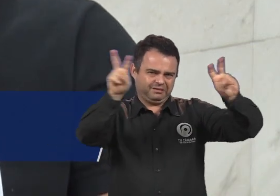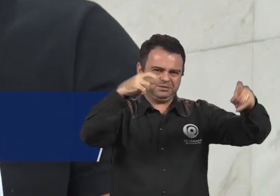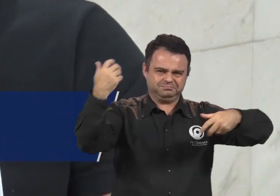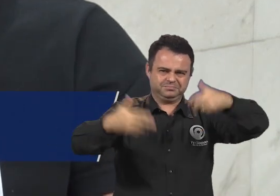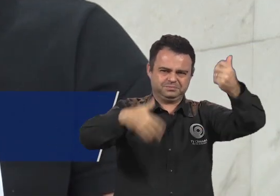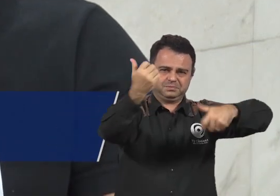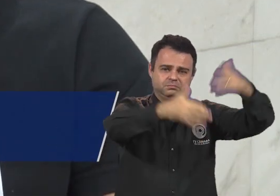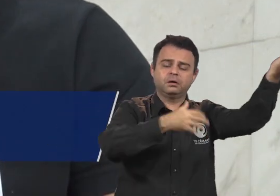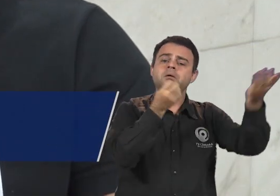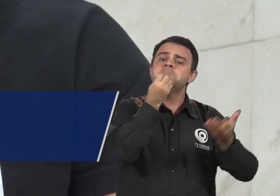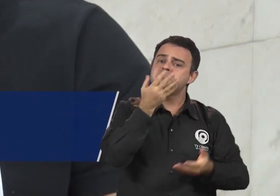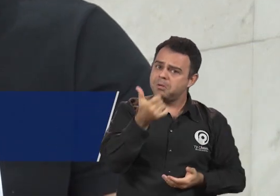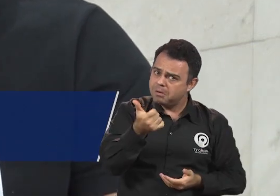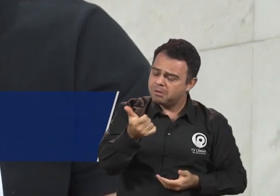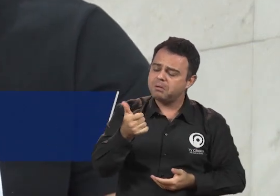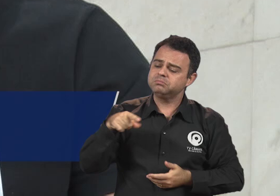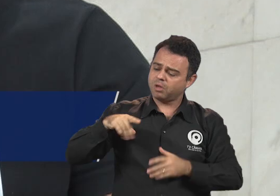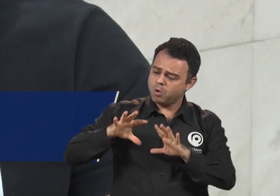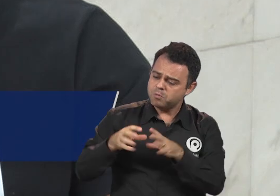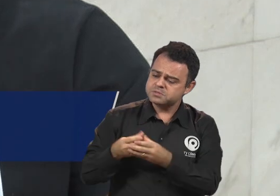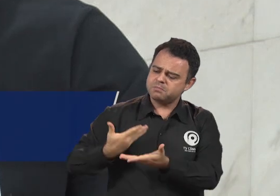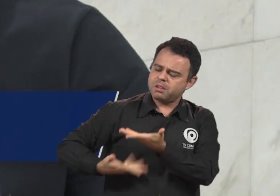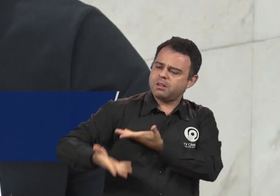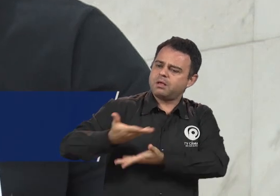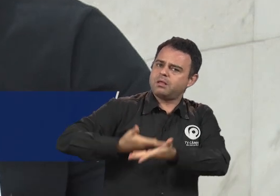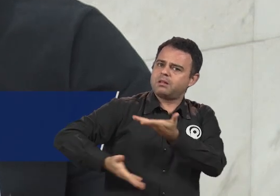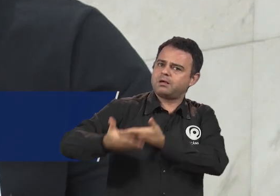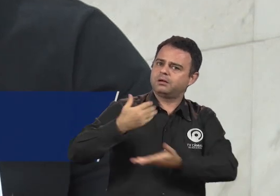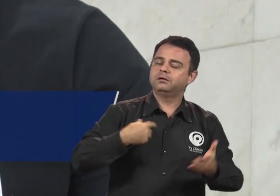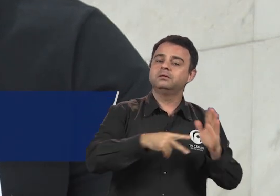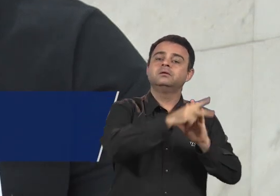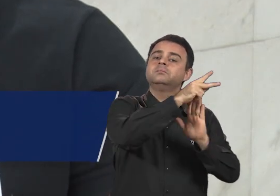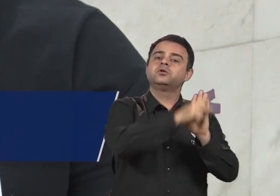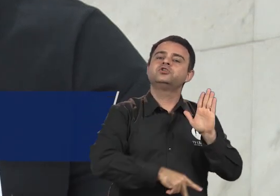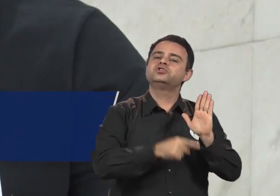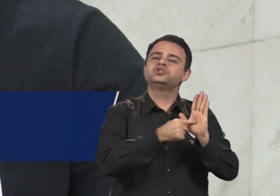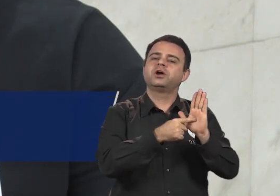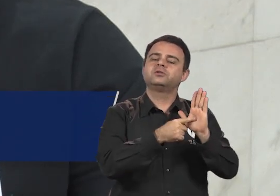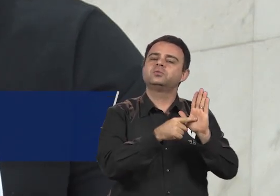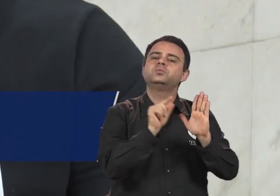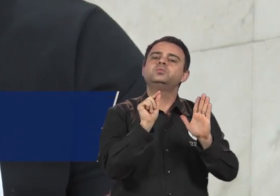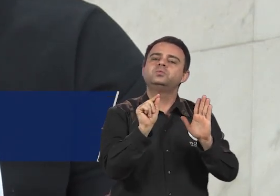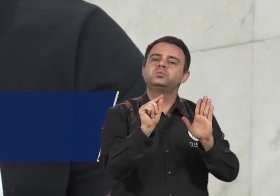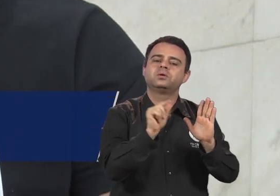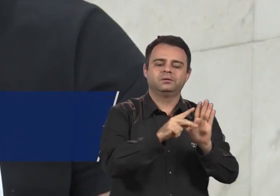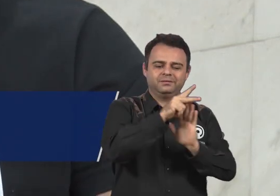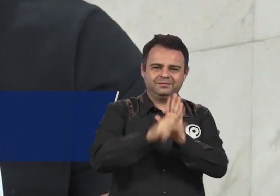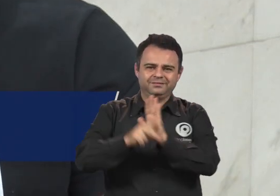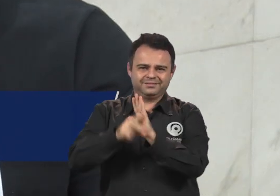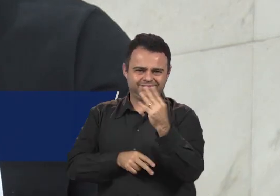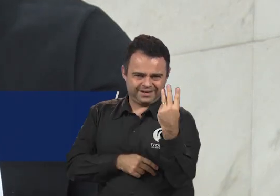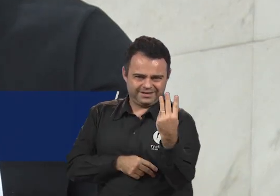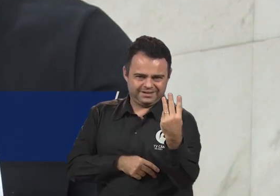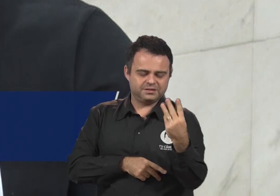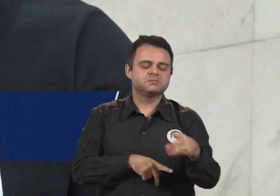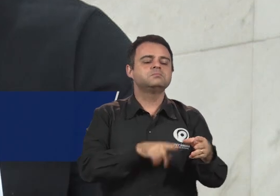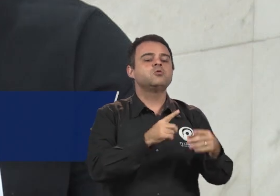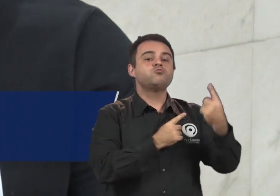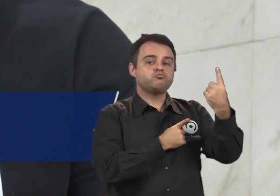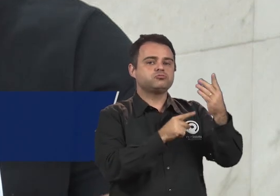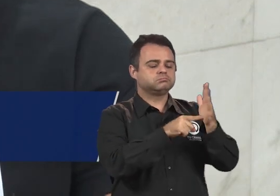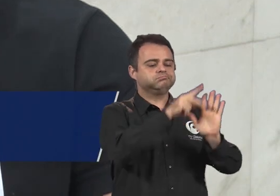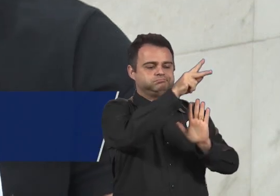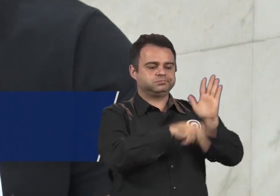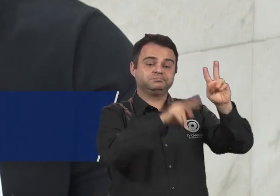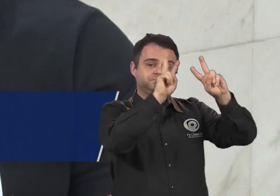bacana, porque tive a oportunidade de aprovar na Câmara um projeto de lei dos 3 protocolados, que é a criação do Dia de